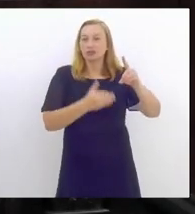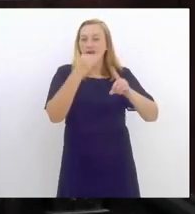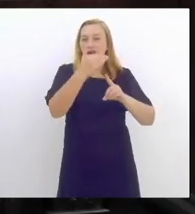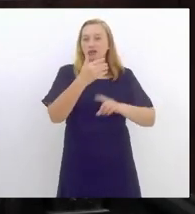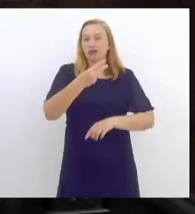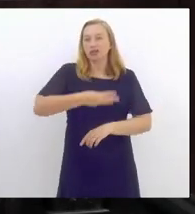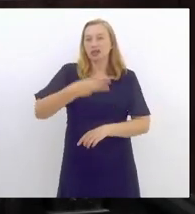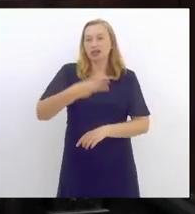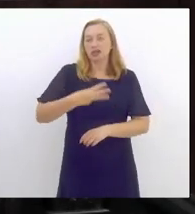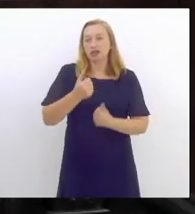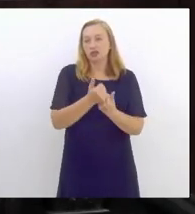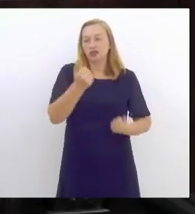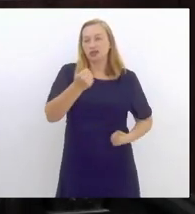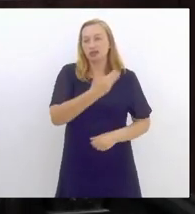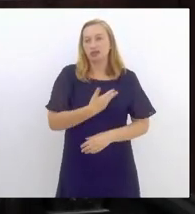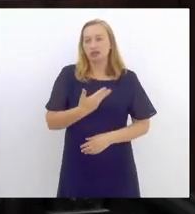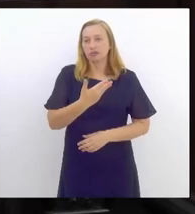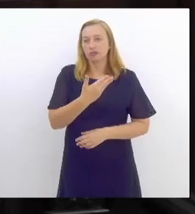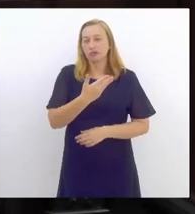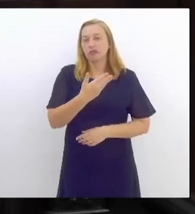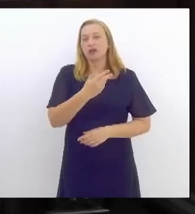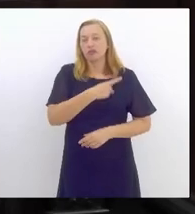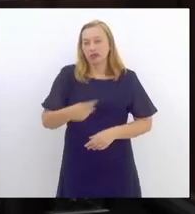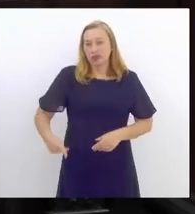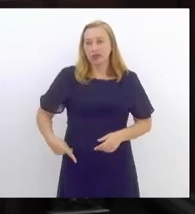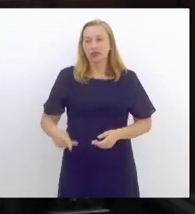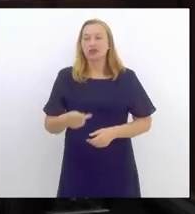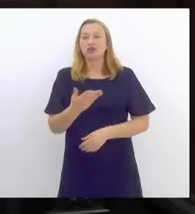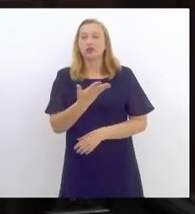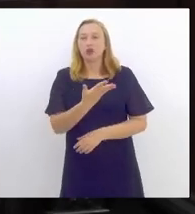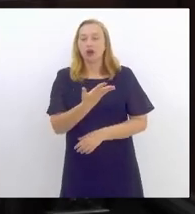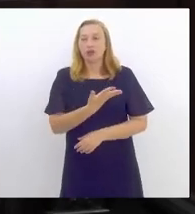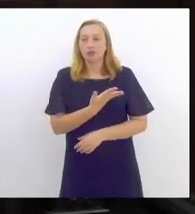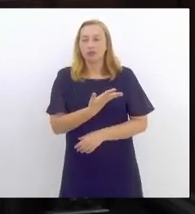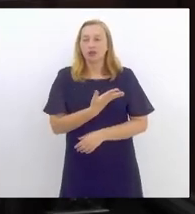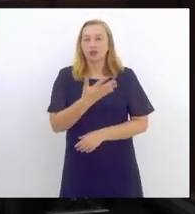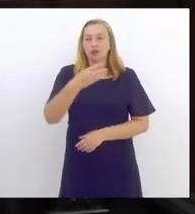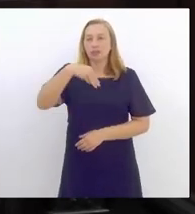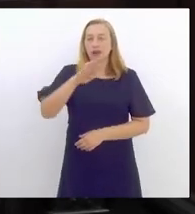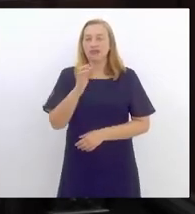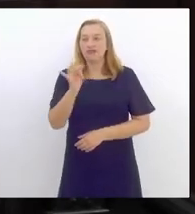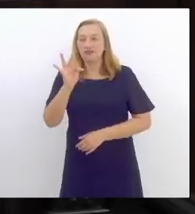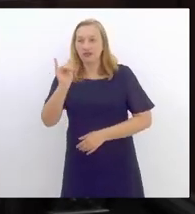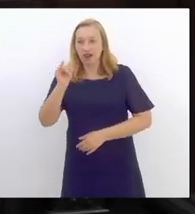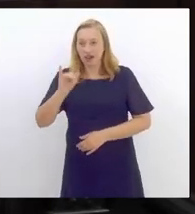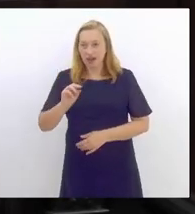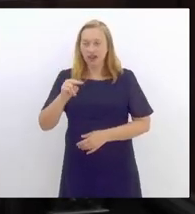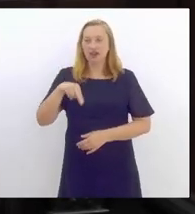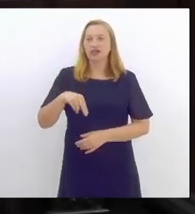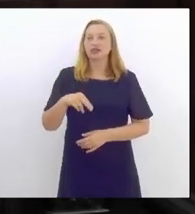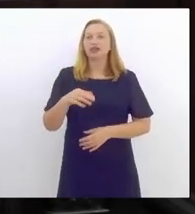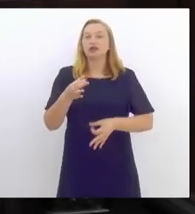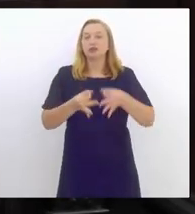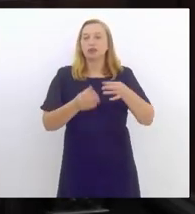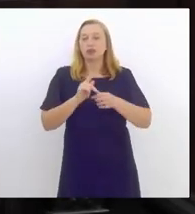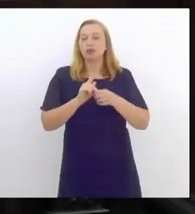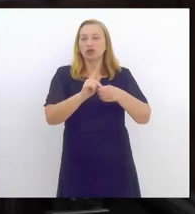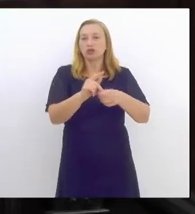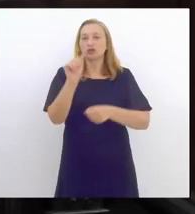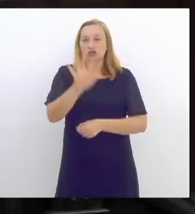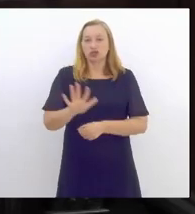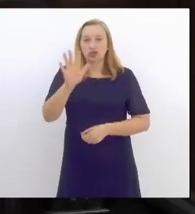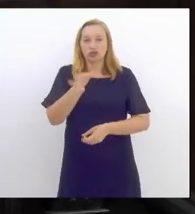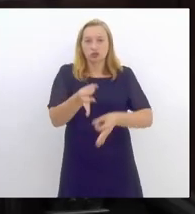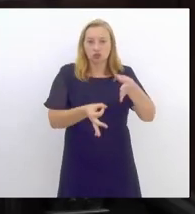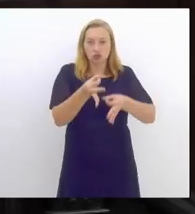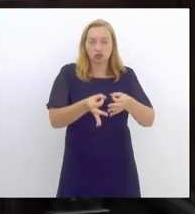vice-presidente. Meu querido amigo Marfan Martins Vieira, subprocurador-geral de Justiça.